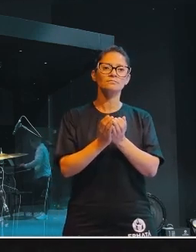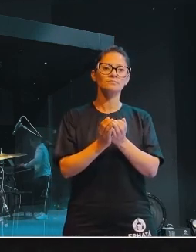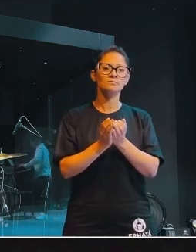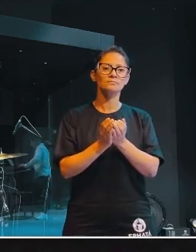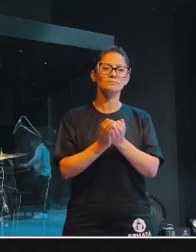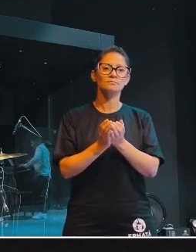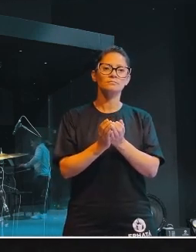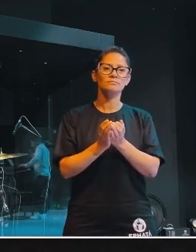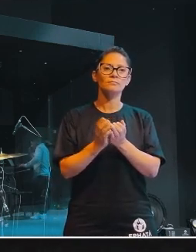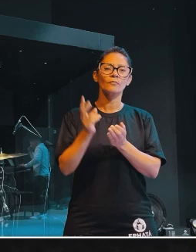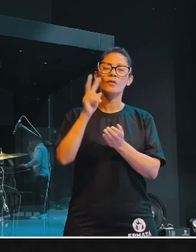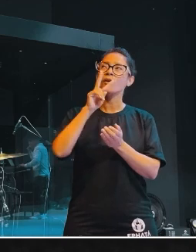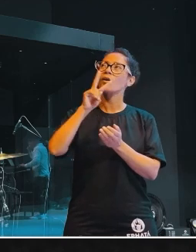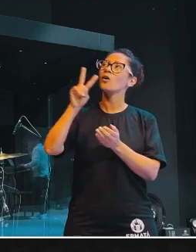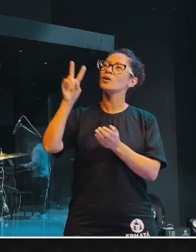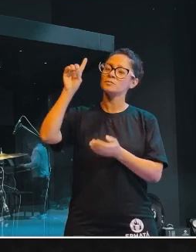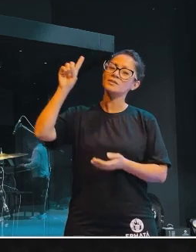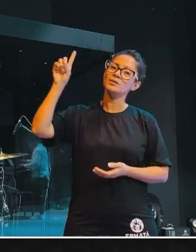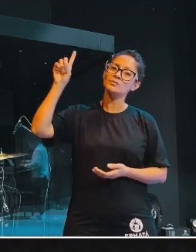Olhe para Ele.